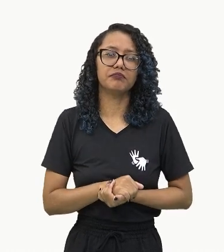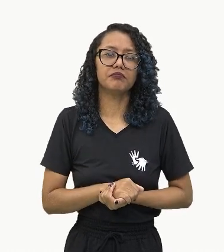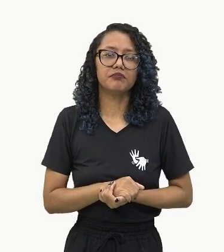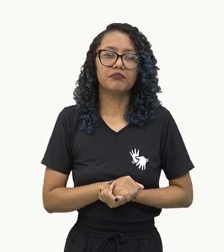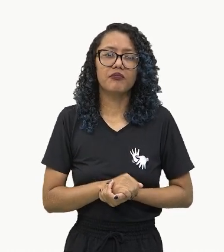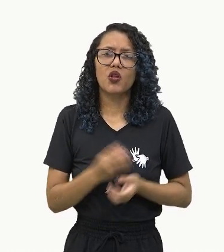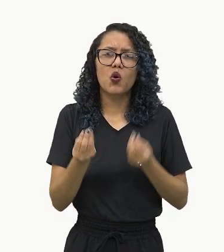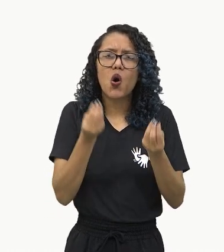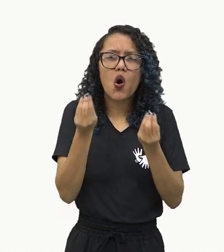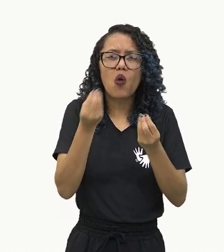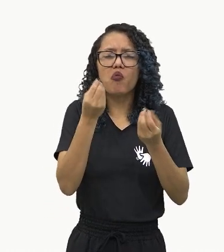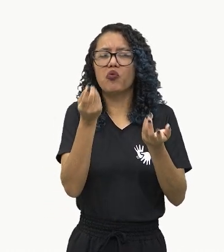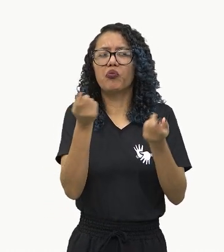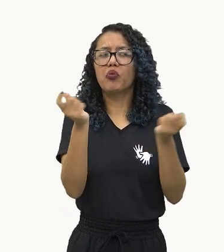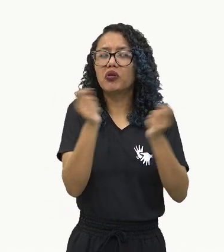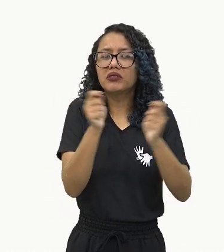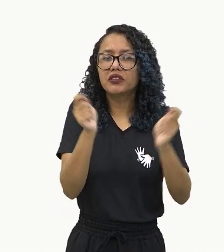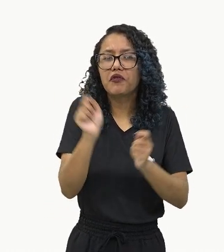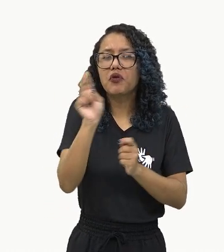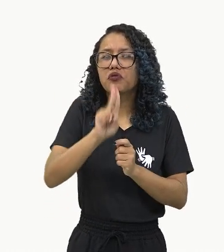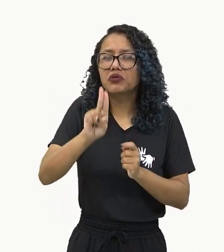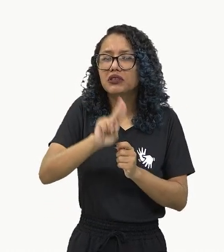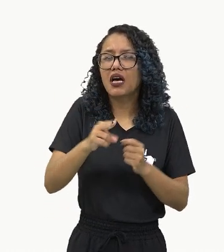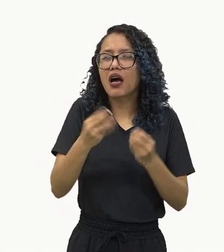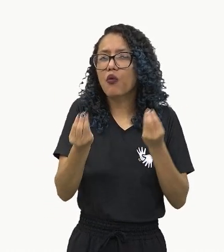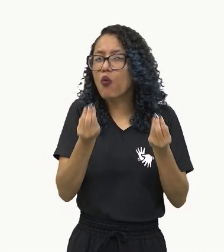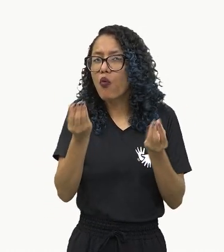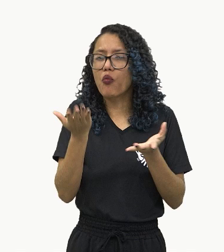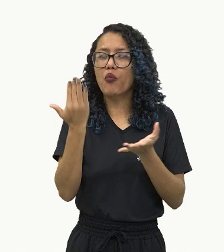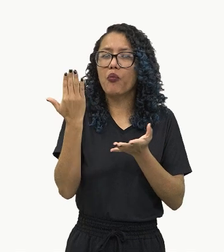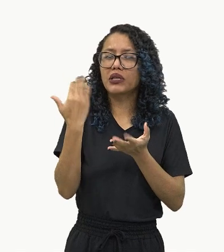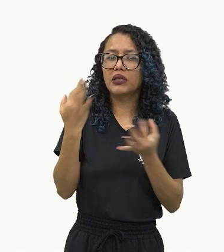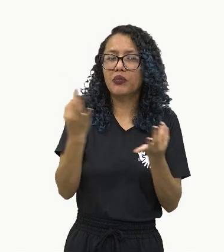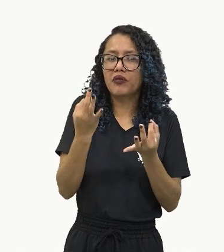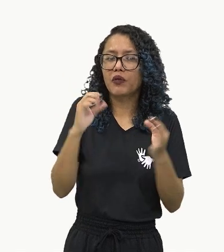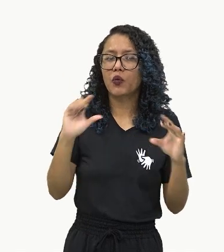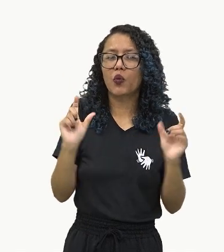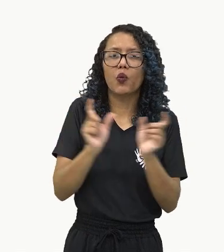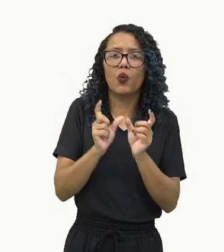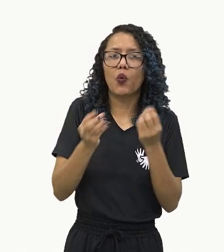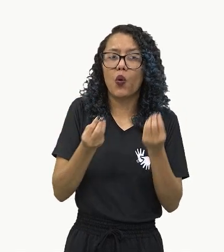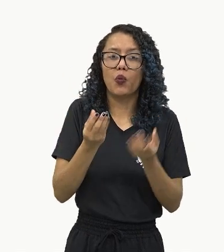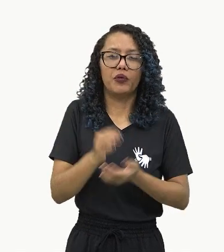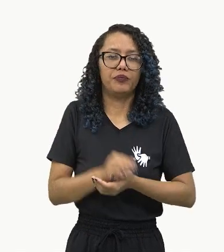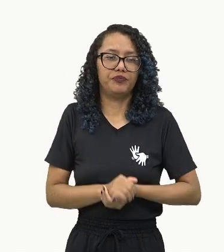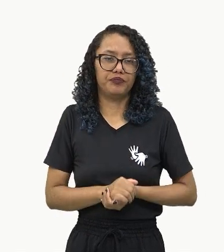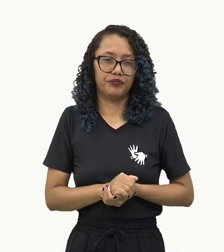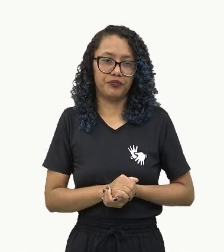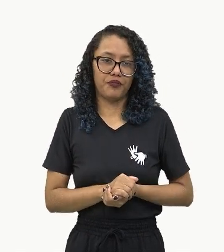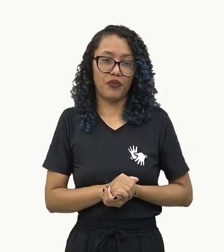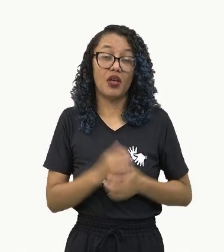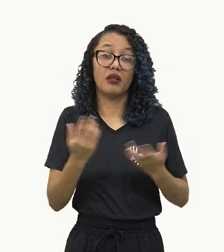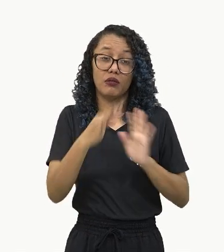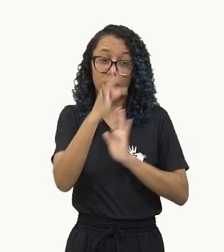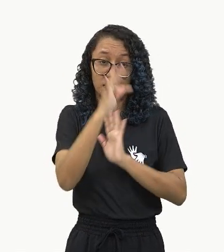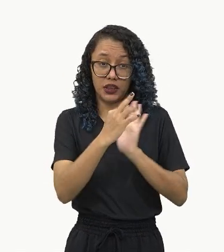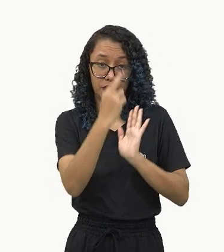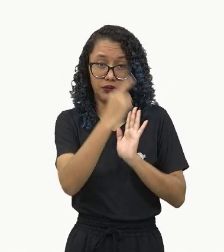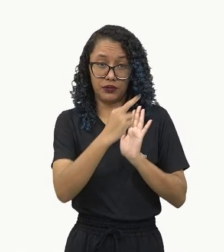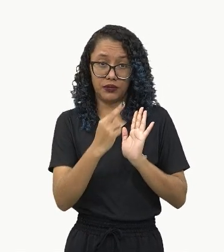composto? Quando? Quando devemos usá-los? O pretérito perfeito composto é um tempo verbal